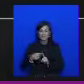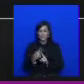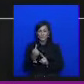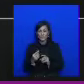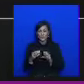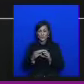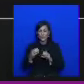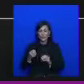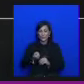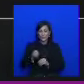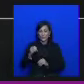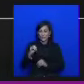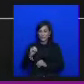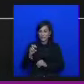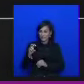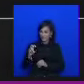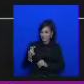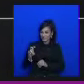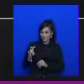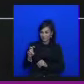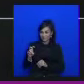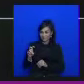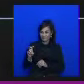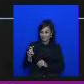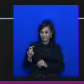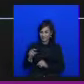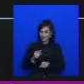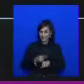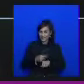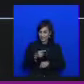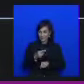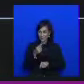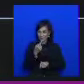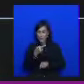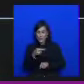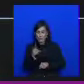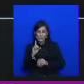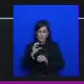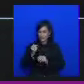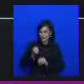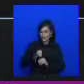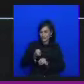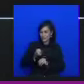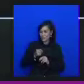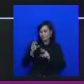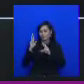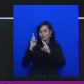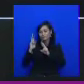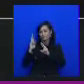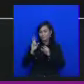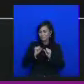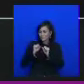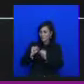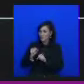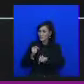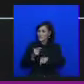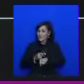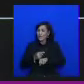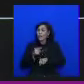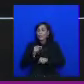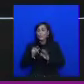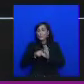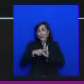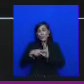Número 05, bola 05. Agora o último número. Cruza os dedos, pode ser o seu número